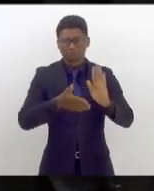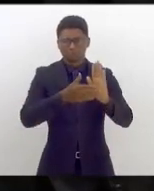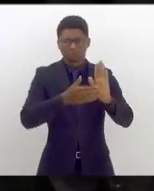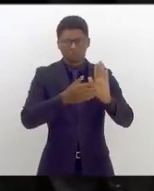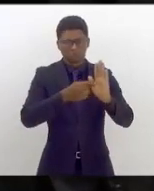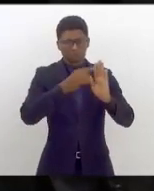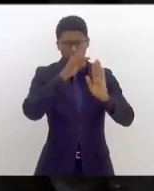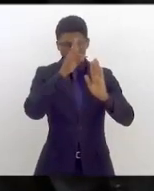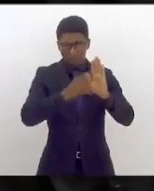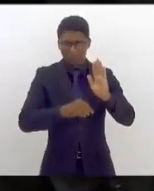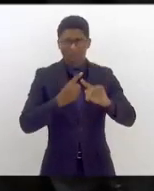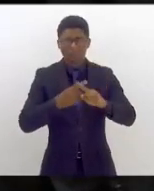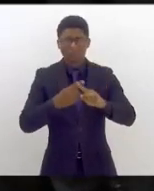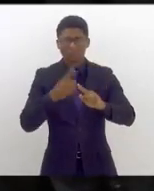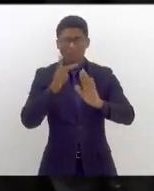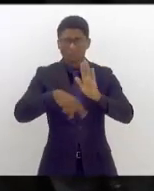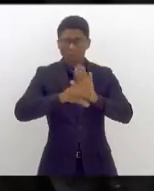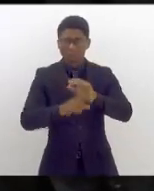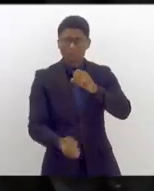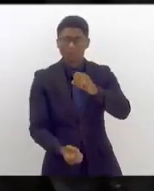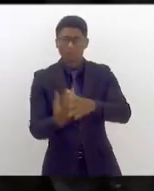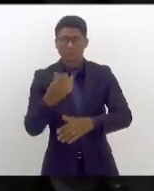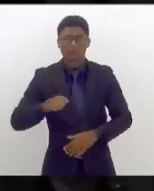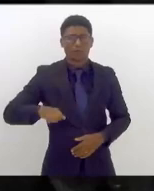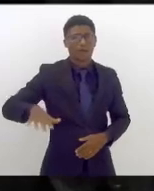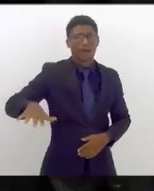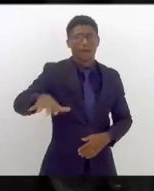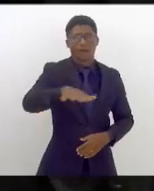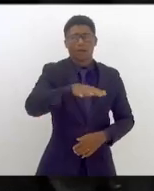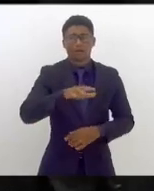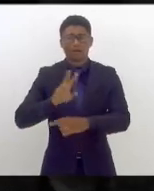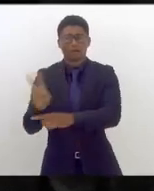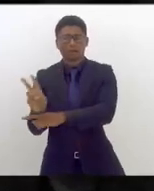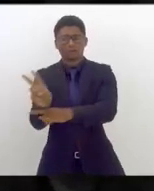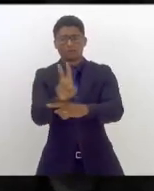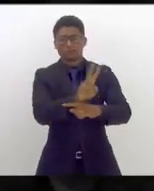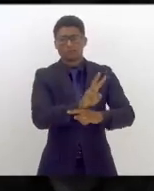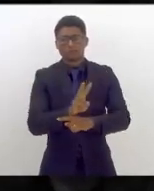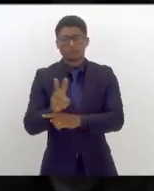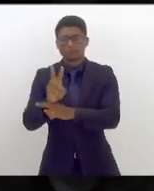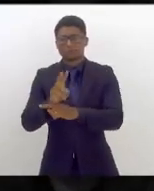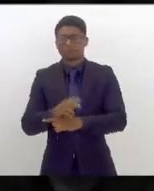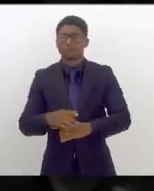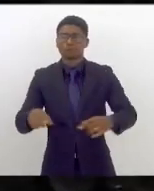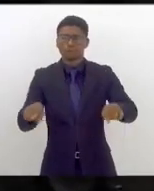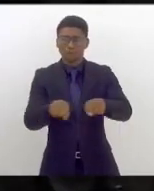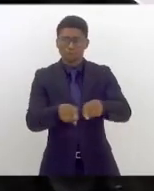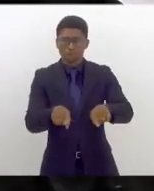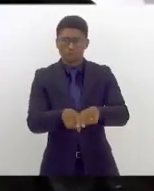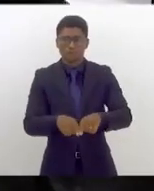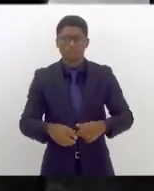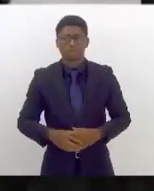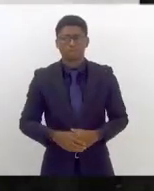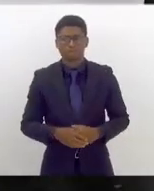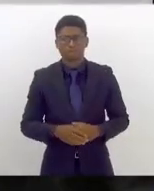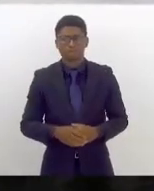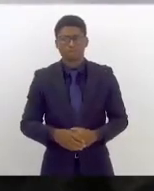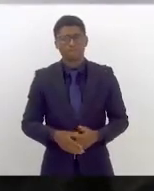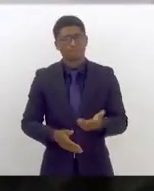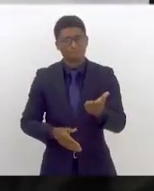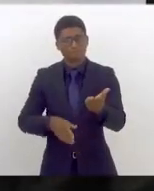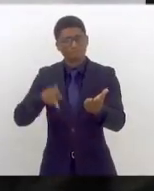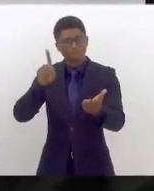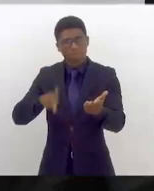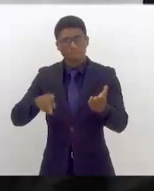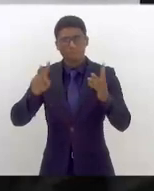o projeto cria uma área de proteção Além disso senhor presidente vossa excelência num olhar sempre